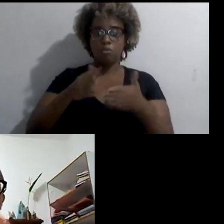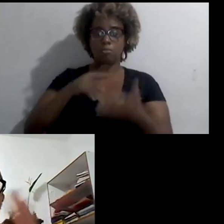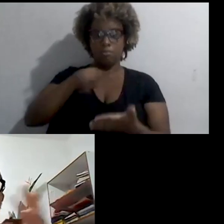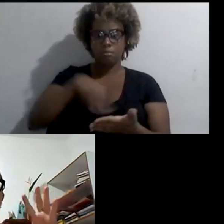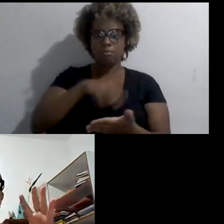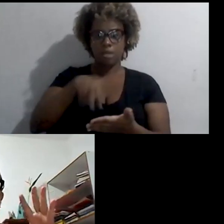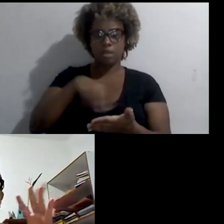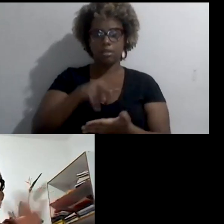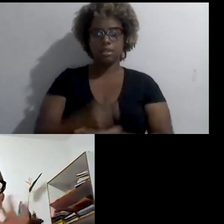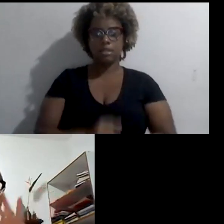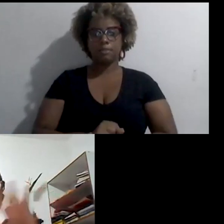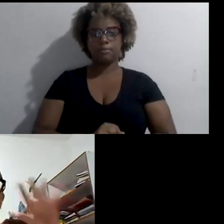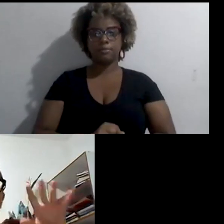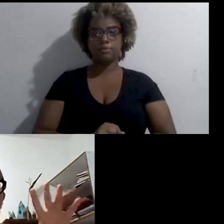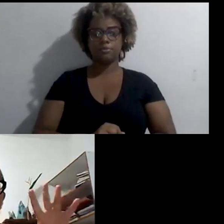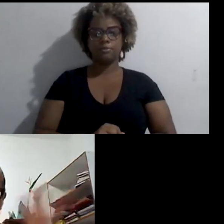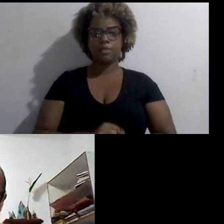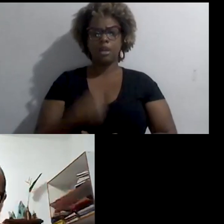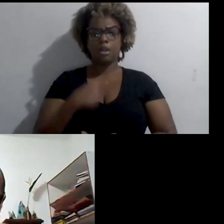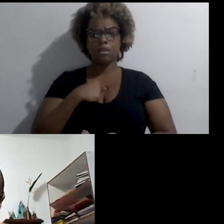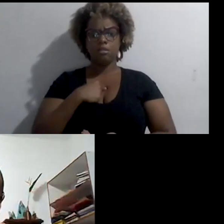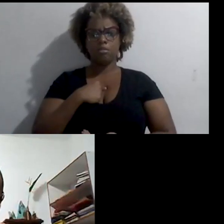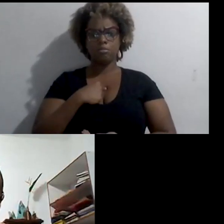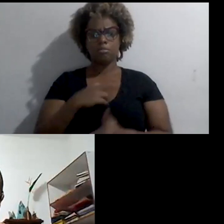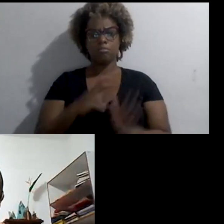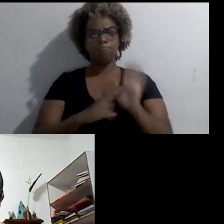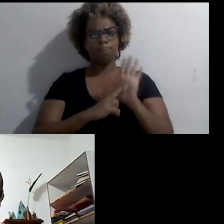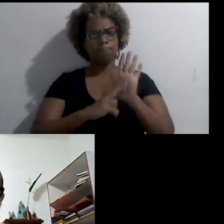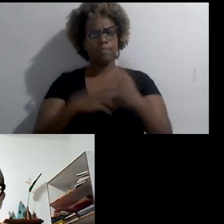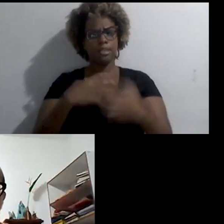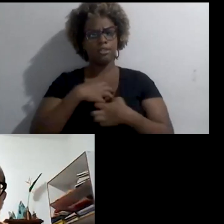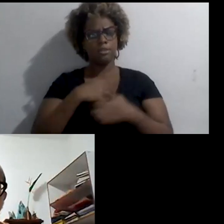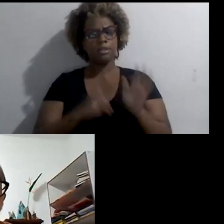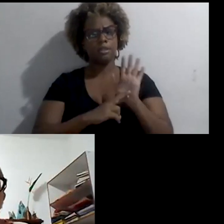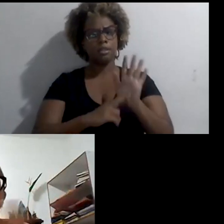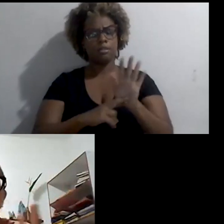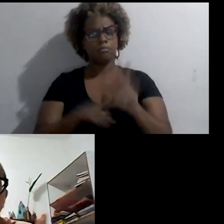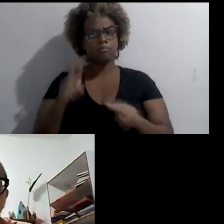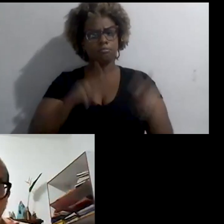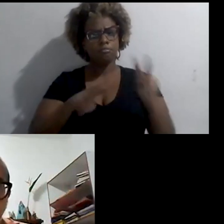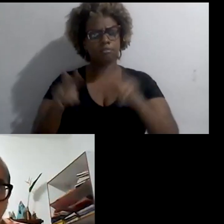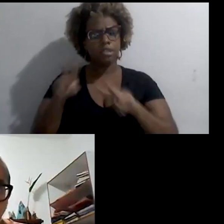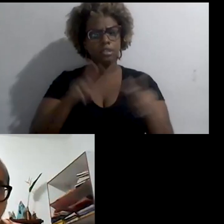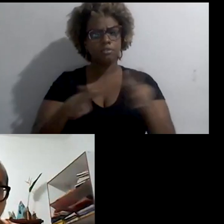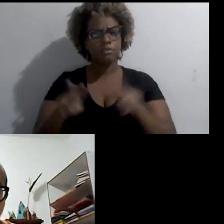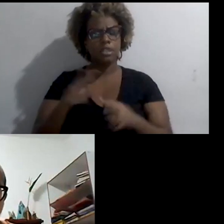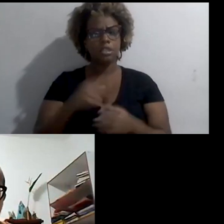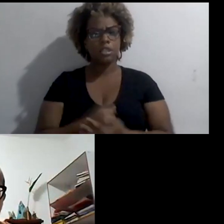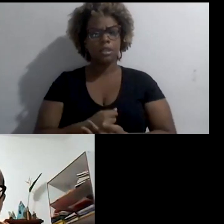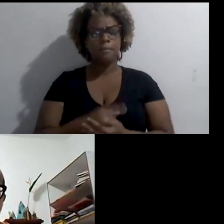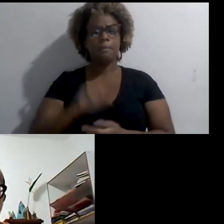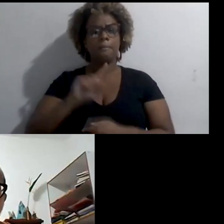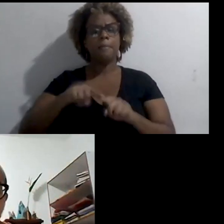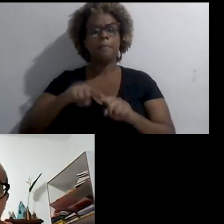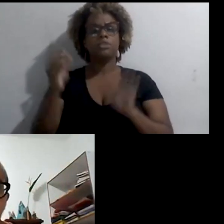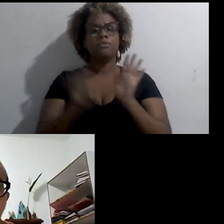olhei o recorte, né, das ações estruturantes, eu não vi o Fundo de Cultura da Bahia,